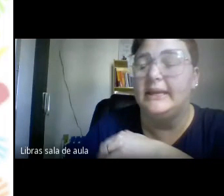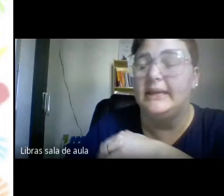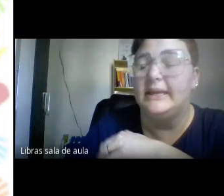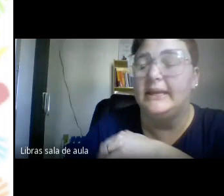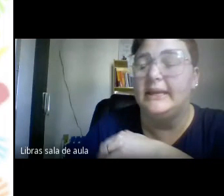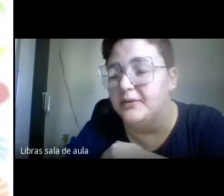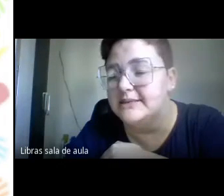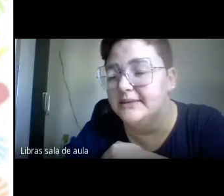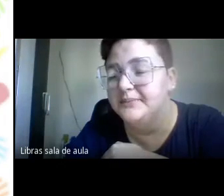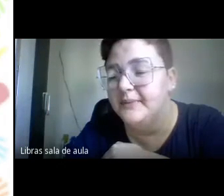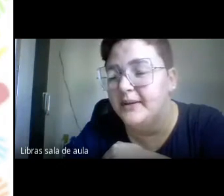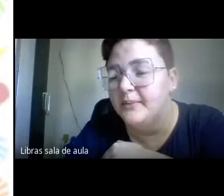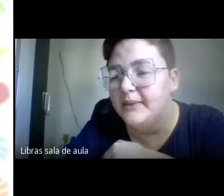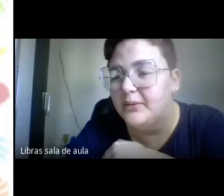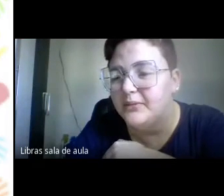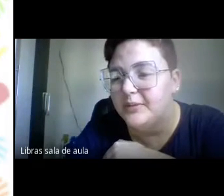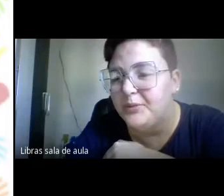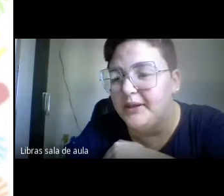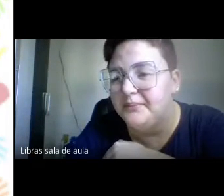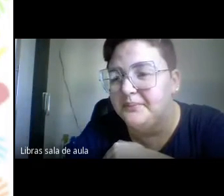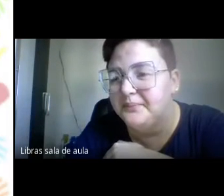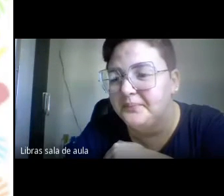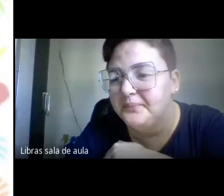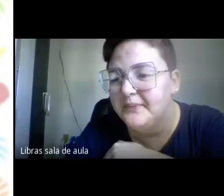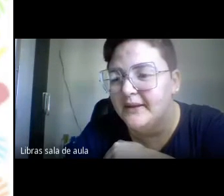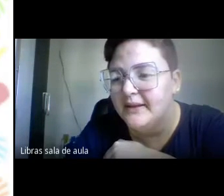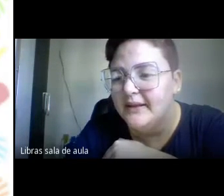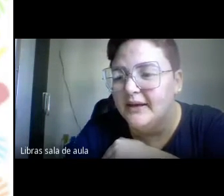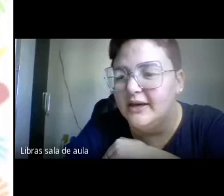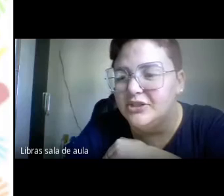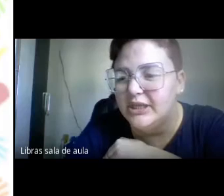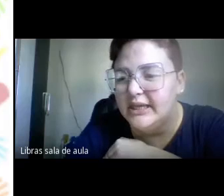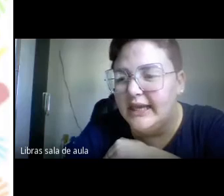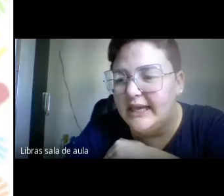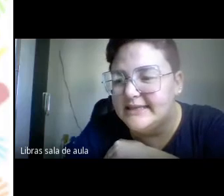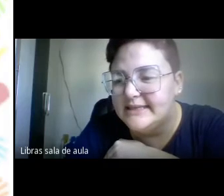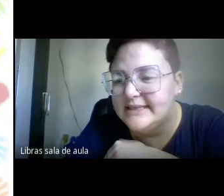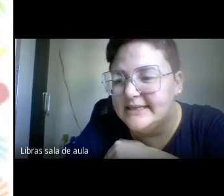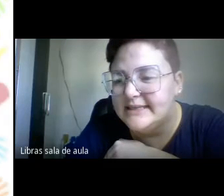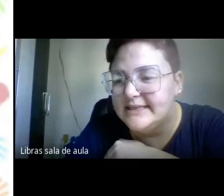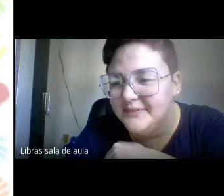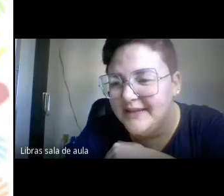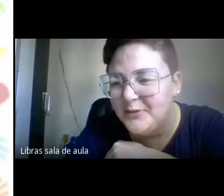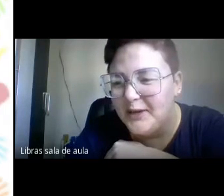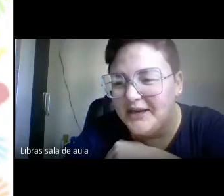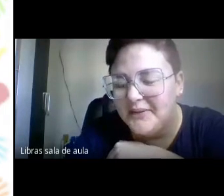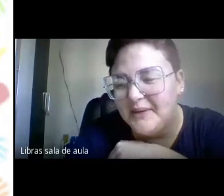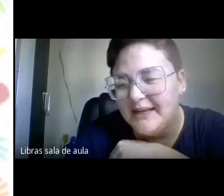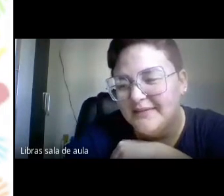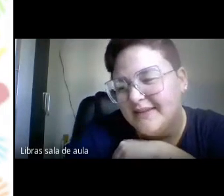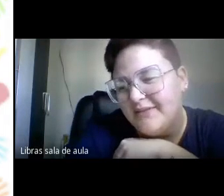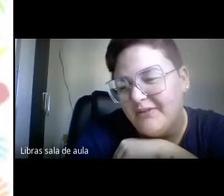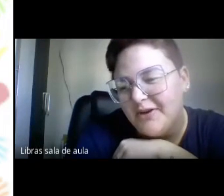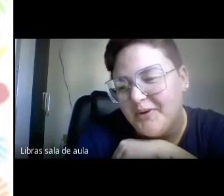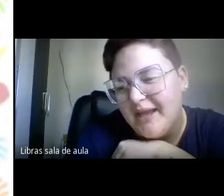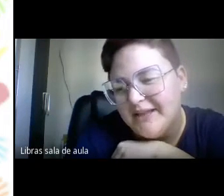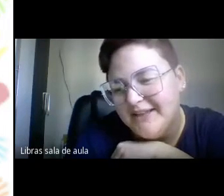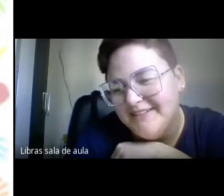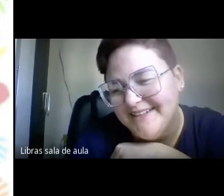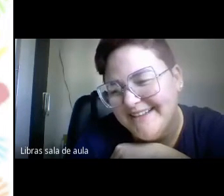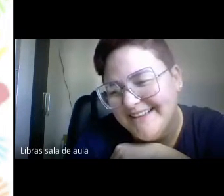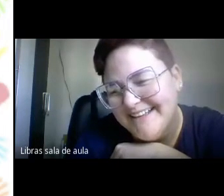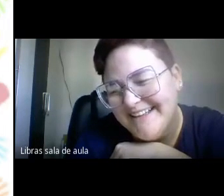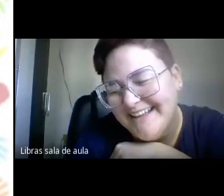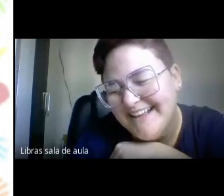quer falar aí alguma coisa para contribuir? Ângela Reis ligou a câmera, estava